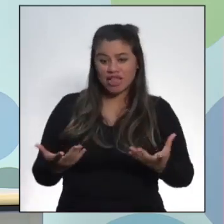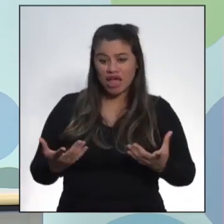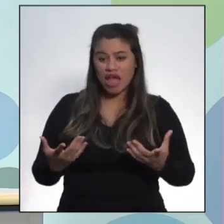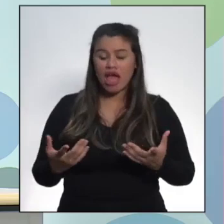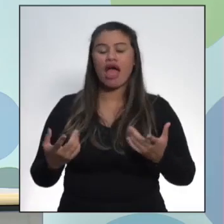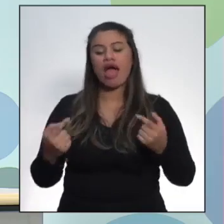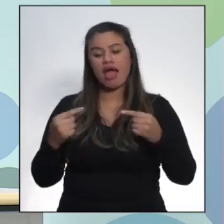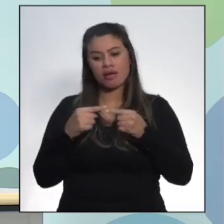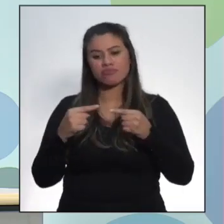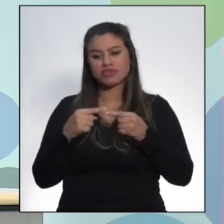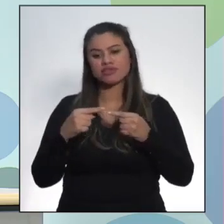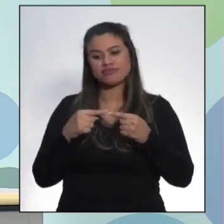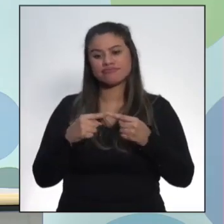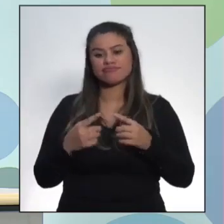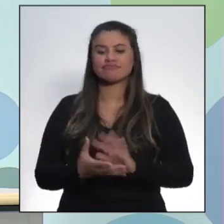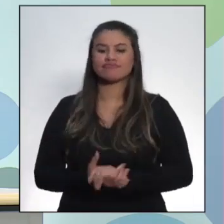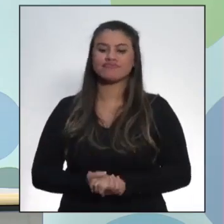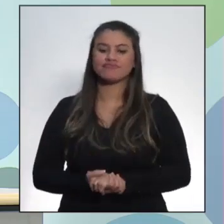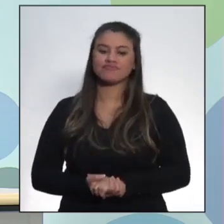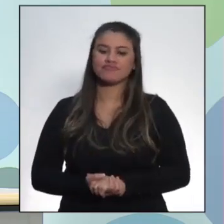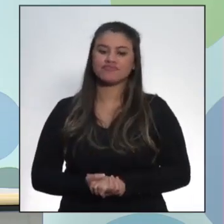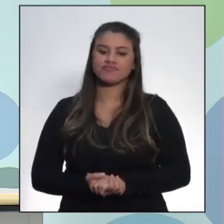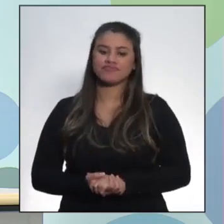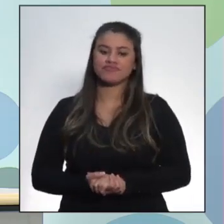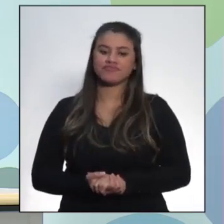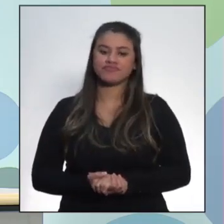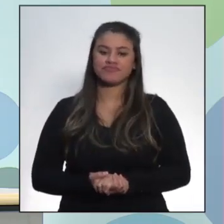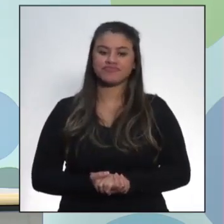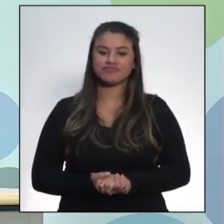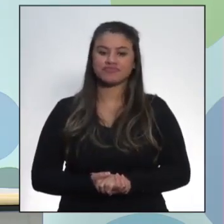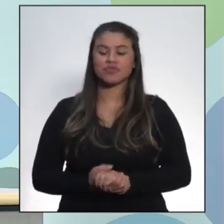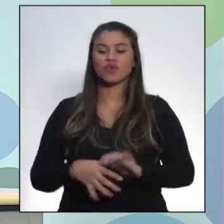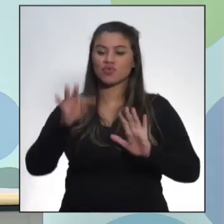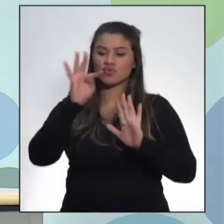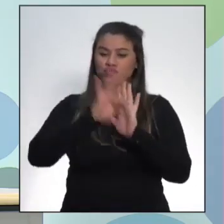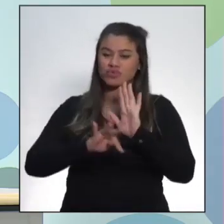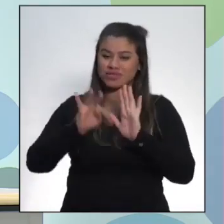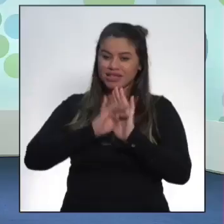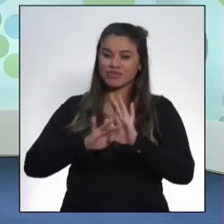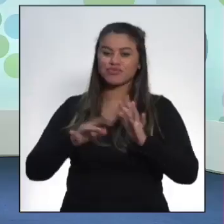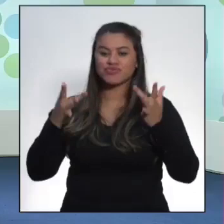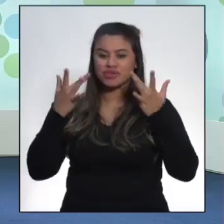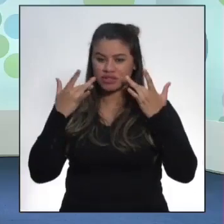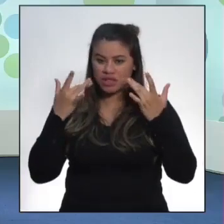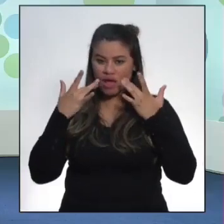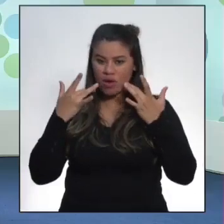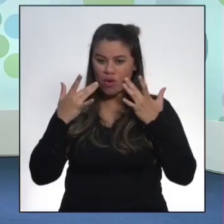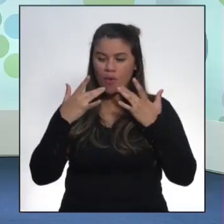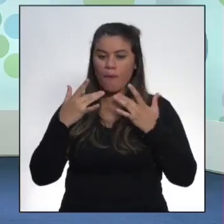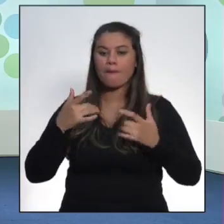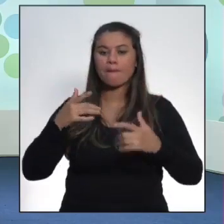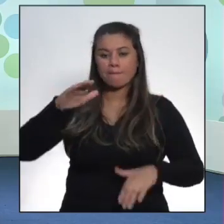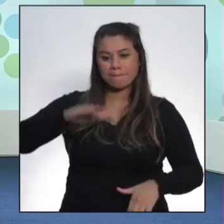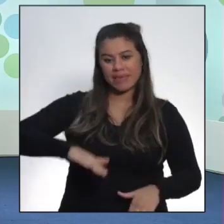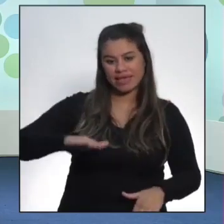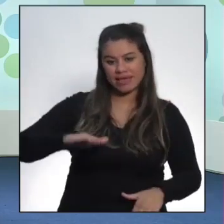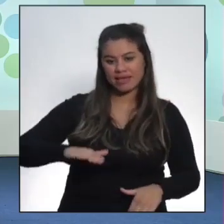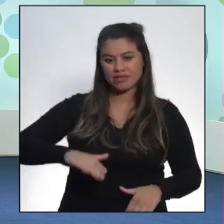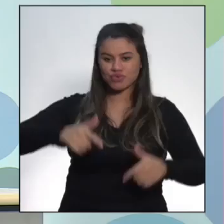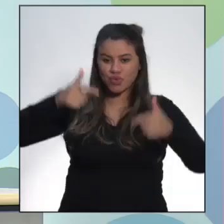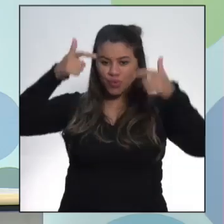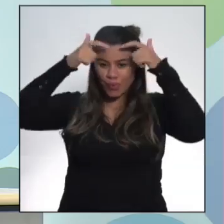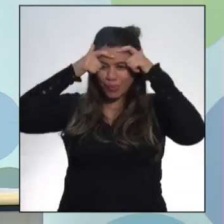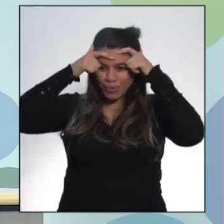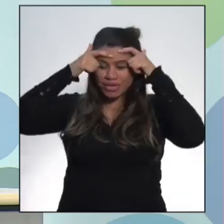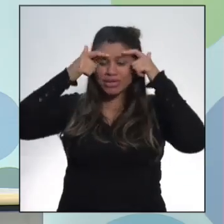nas rubricas. Tá? Eu tenho certeza absoluta que o texto teatral, O Pequeno Príncipe, que a professora ensinou, estava repleto de